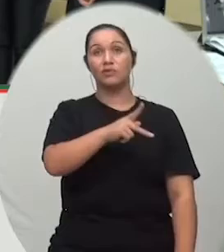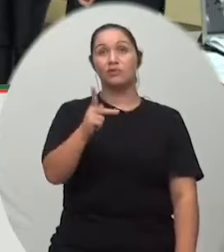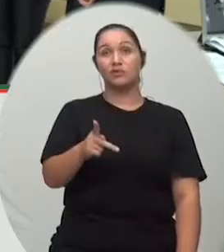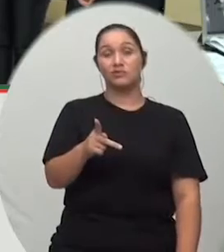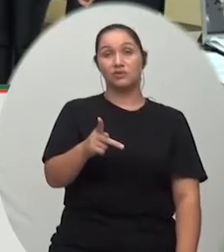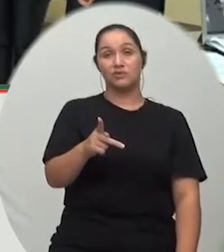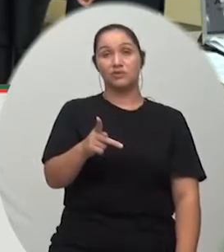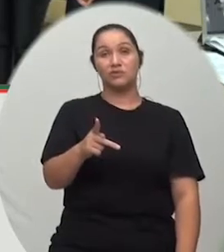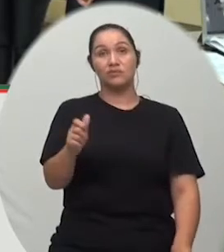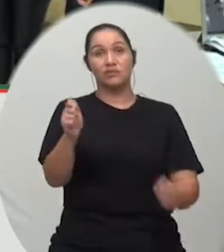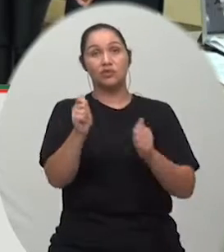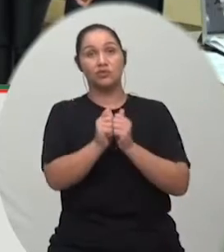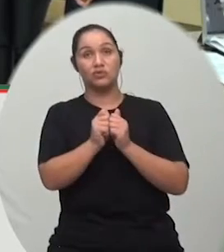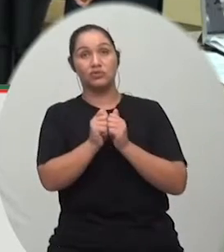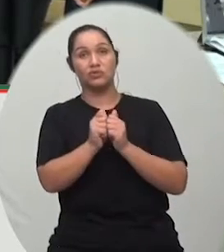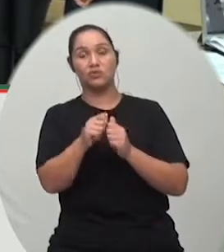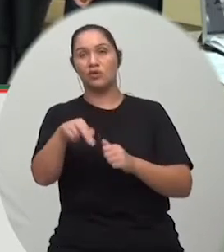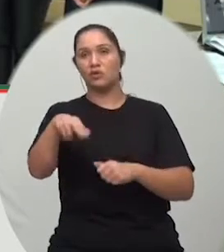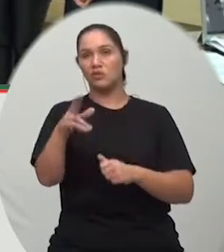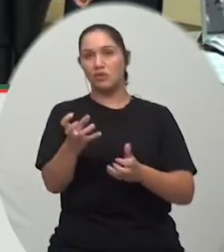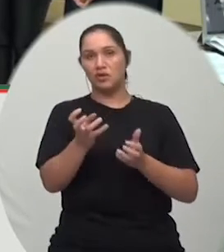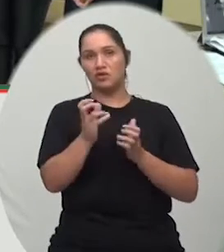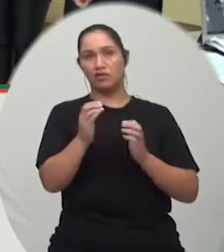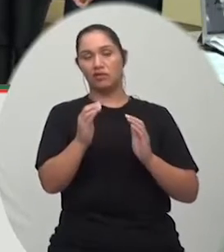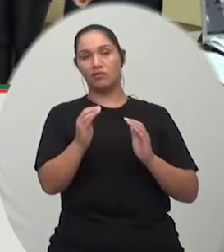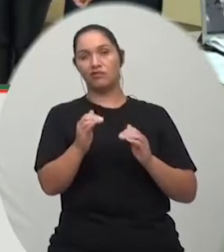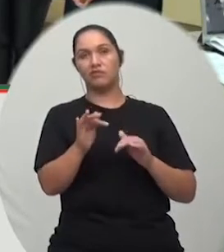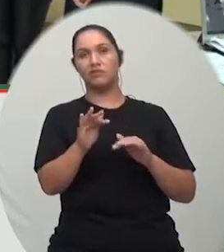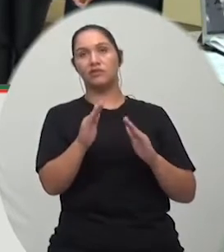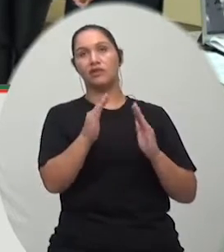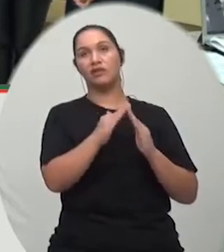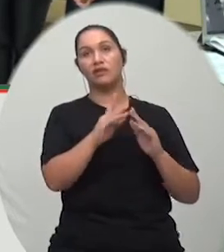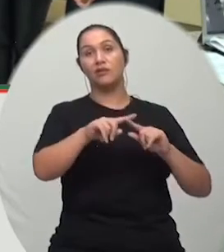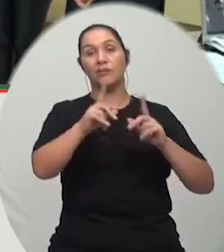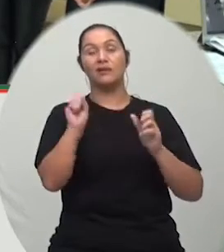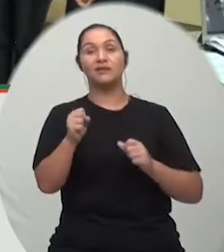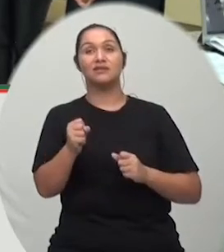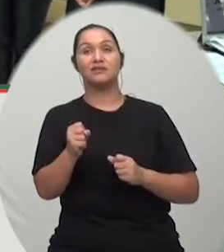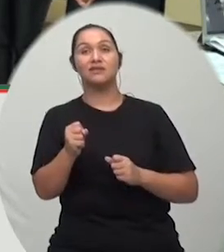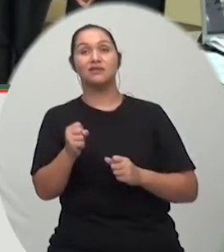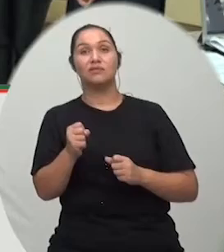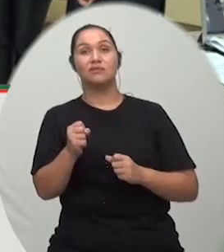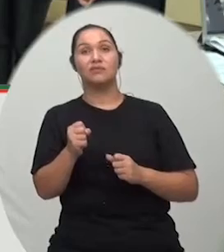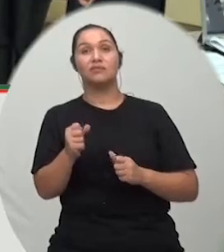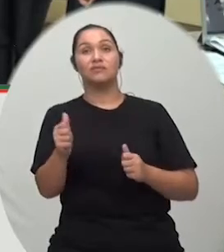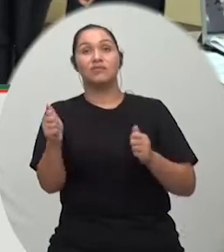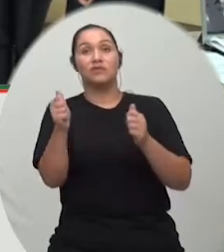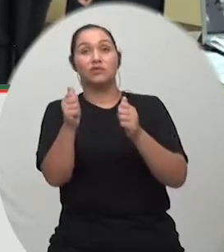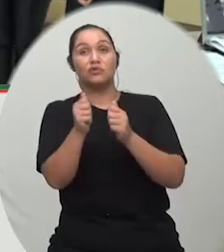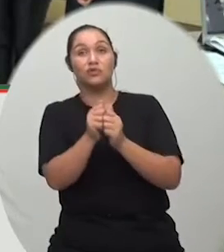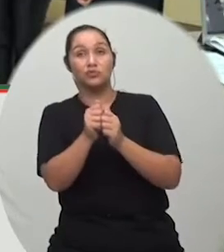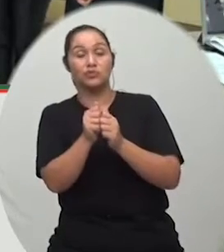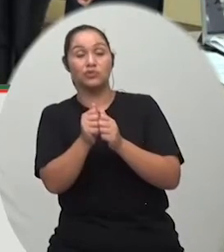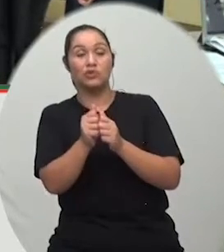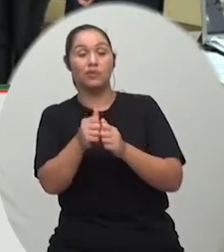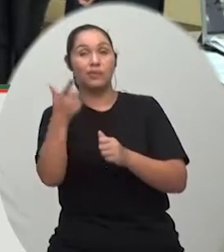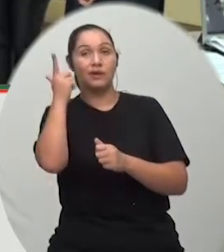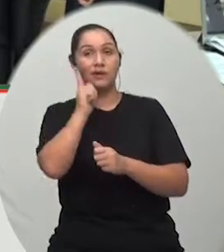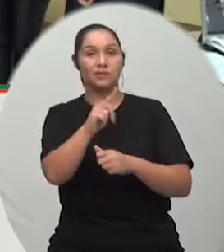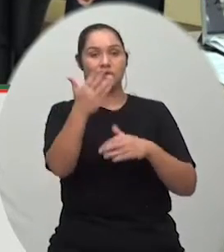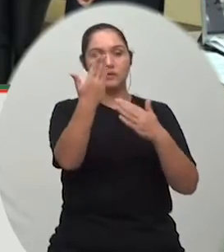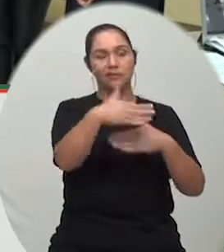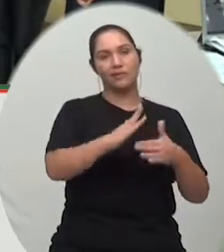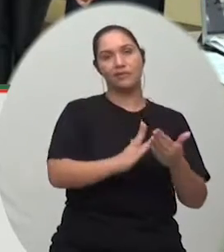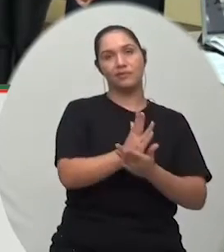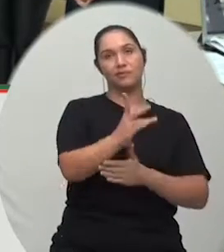domingo, né, não estar em casa com a família e acompanhar os colegas, dar o apoio para os colegas no dia do exame. Se nós tivemos